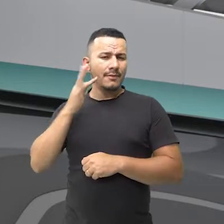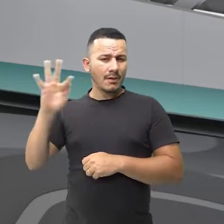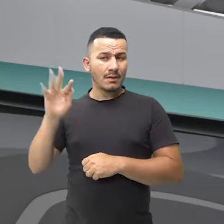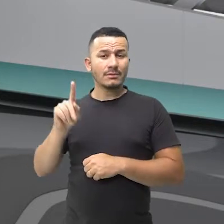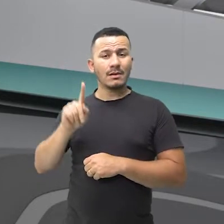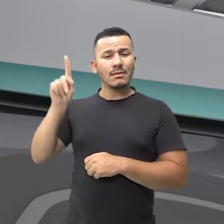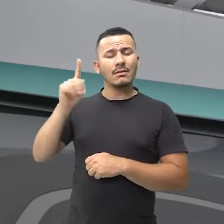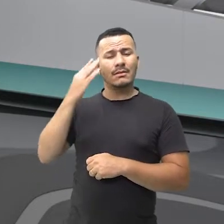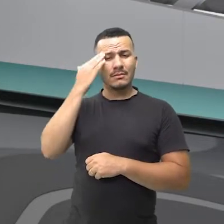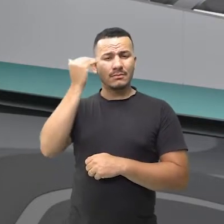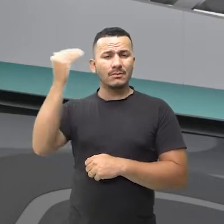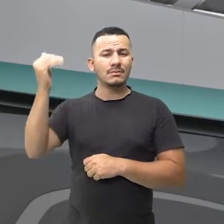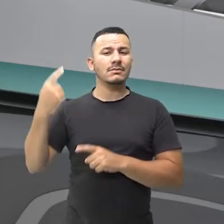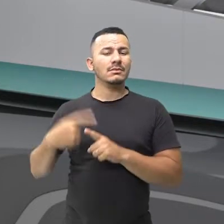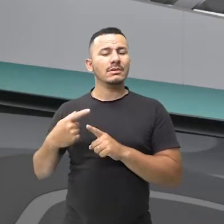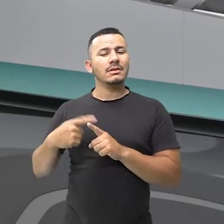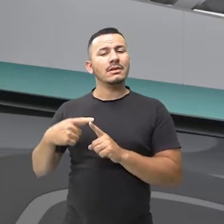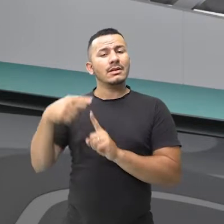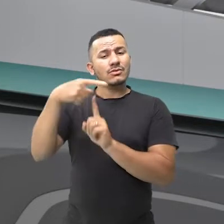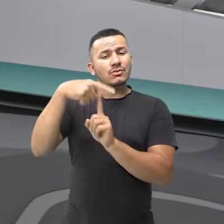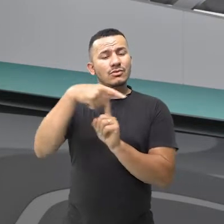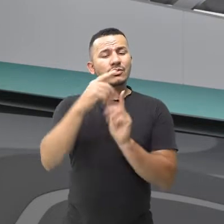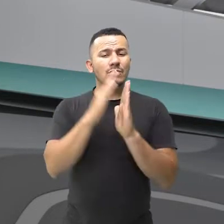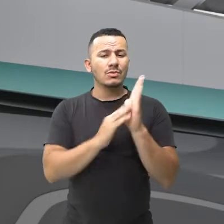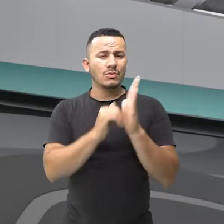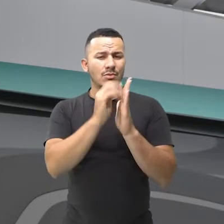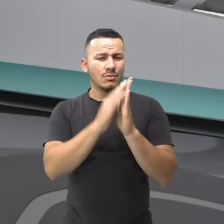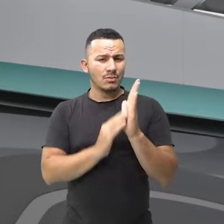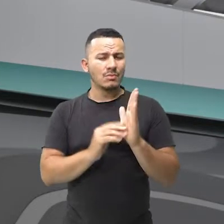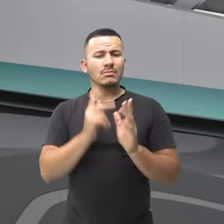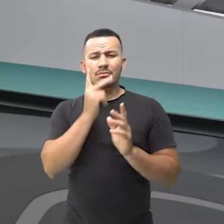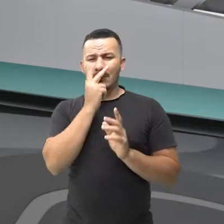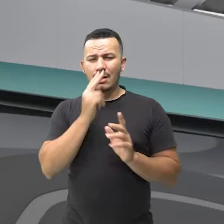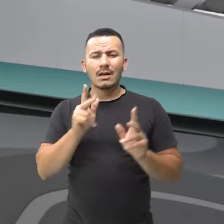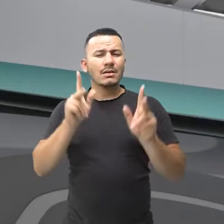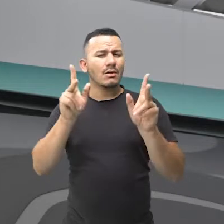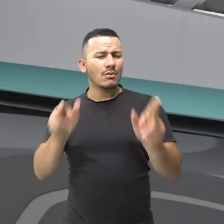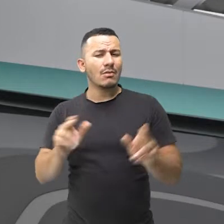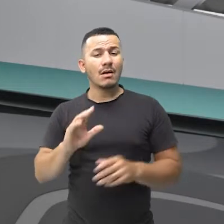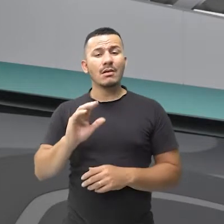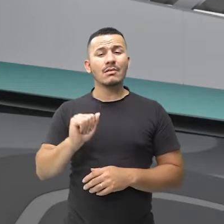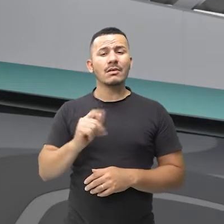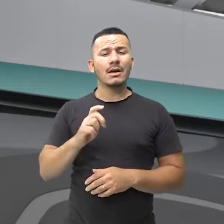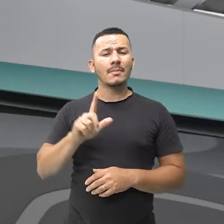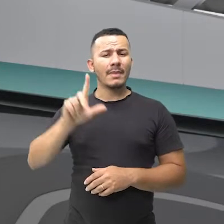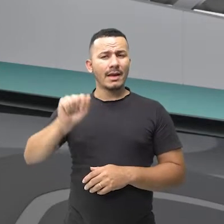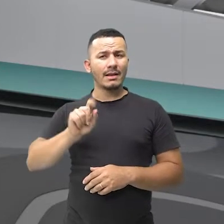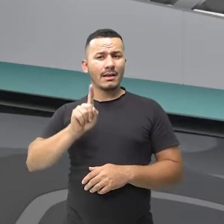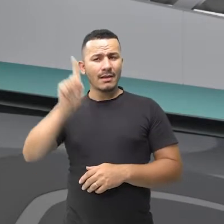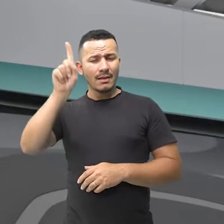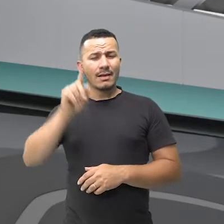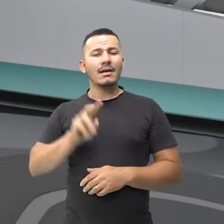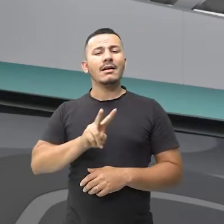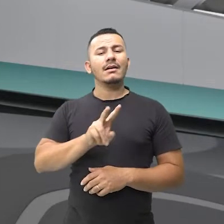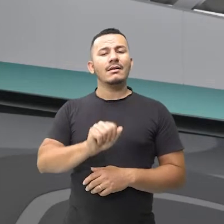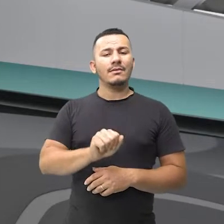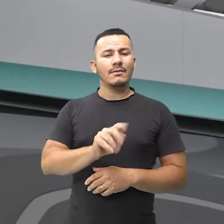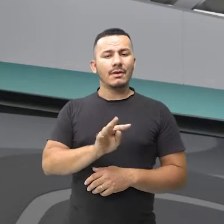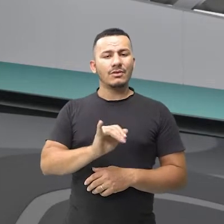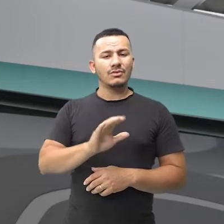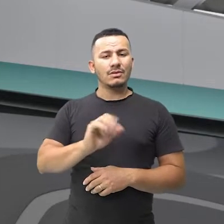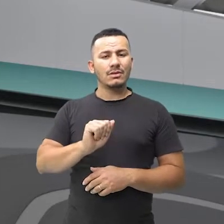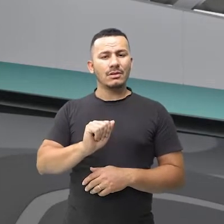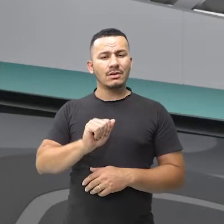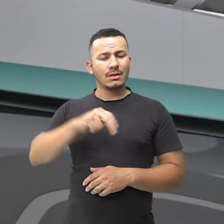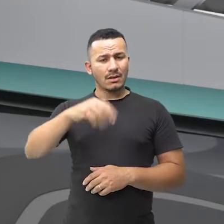suas pinturas rupestres. Ela é comparada com uma Capela Sistina, lá no Vaticano, que existem várias pinturas